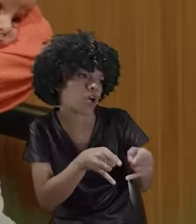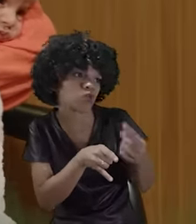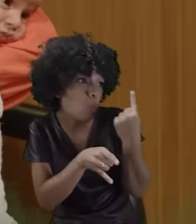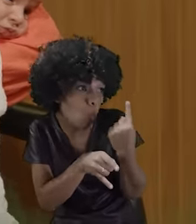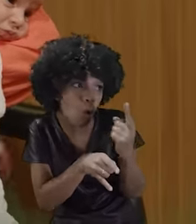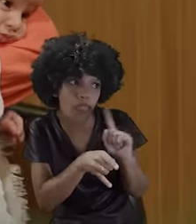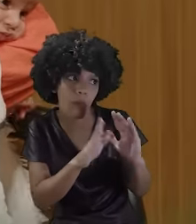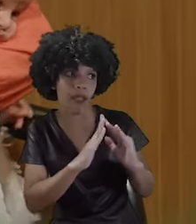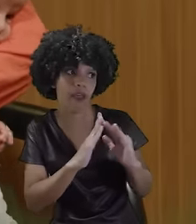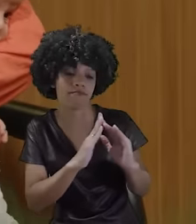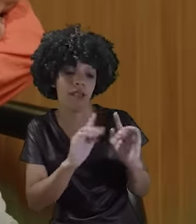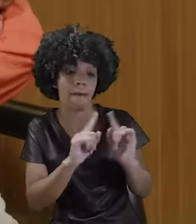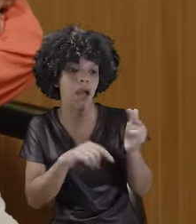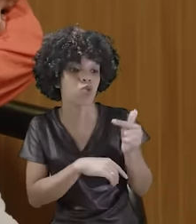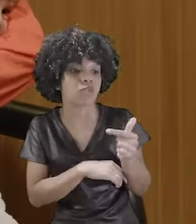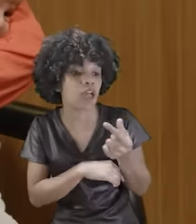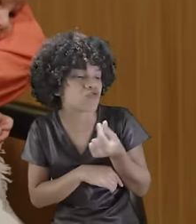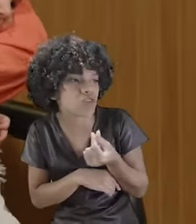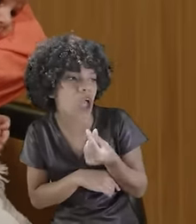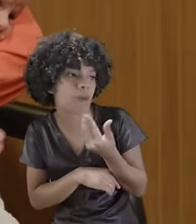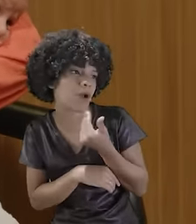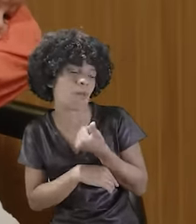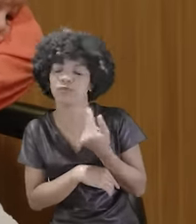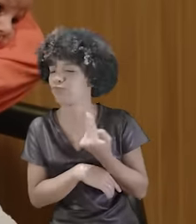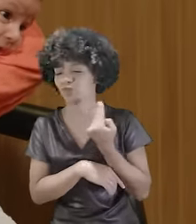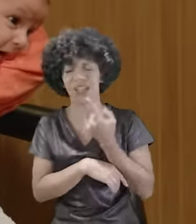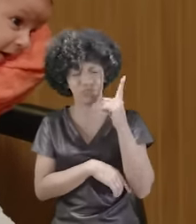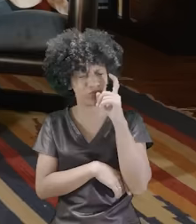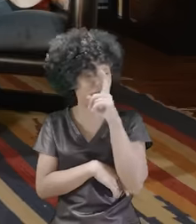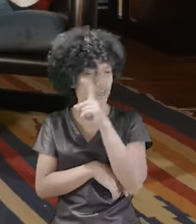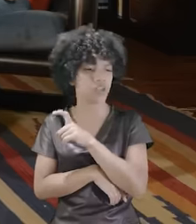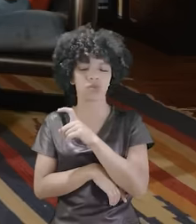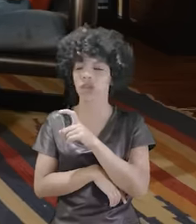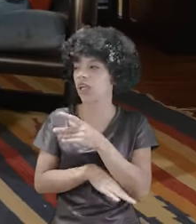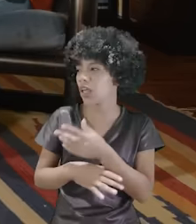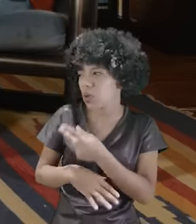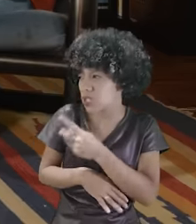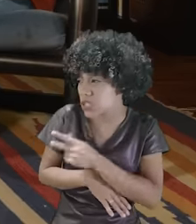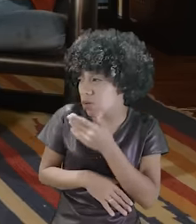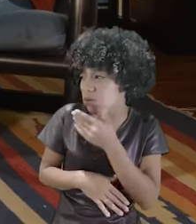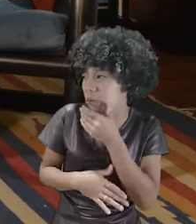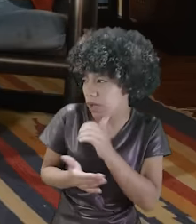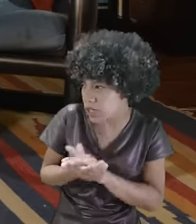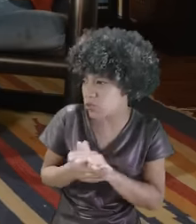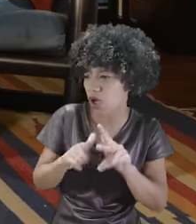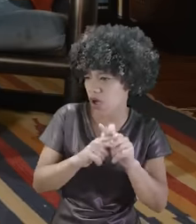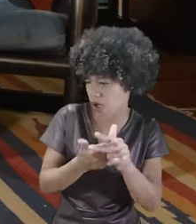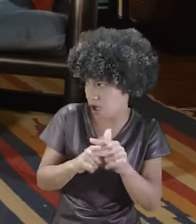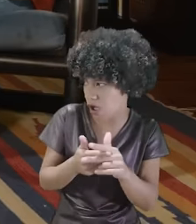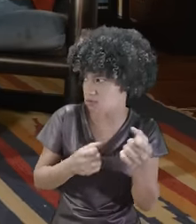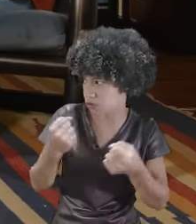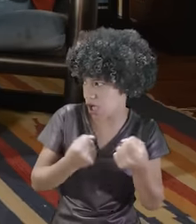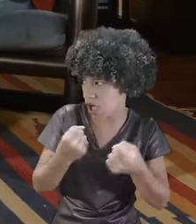um quarto mas não sobrar para você para comer não dá muito difícil e seu marido trabalha com o mecânico